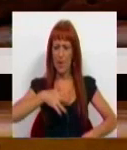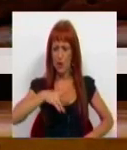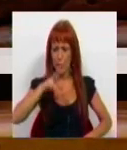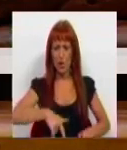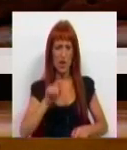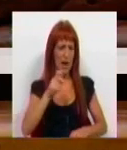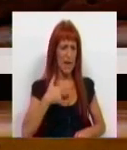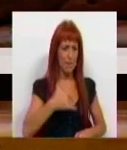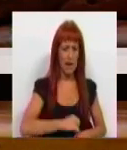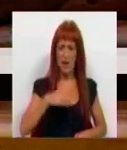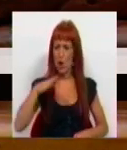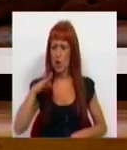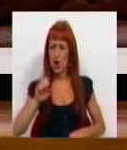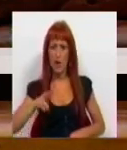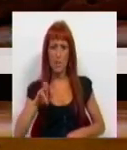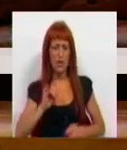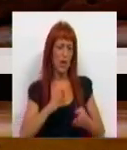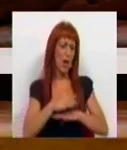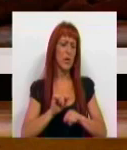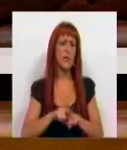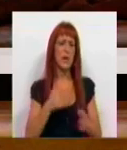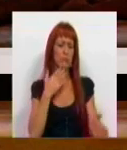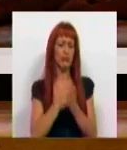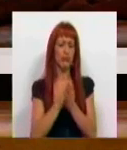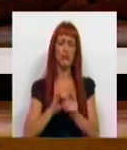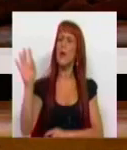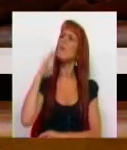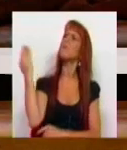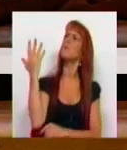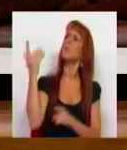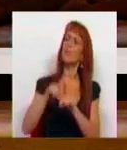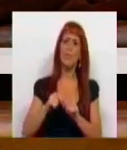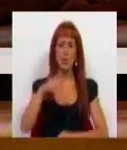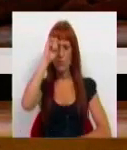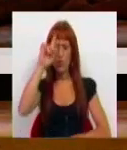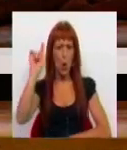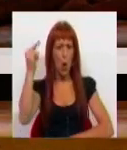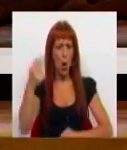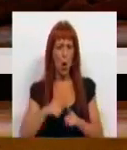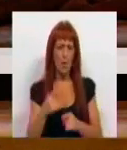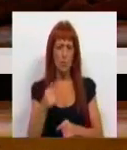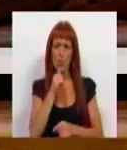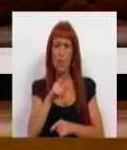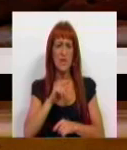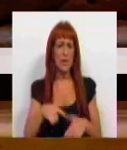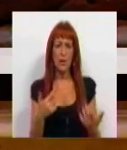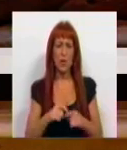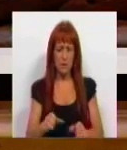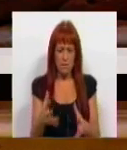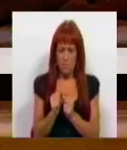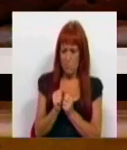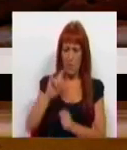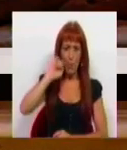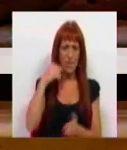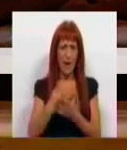portuguesas, como a EDP ou Jerónimo Martins, continuam a gozar de prestígio e respeitabilidade, apesar de uma opção perfeitamente egoísta e